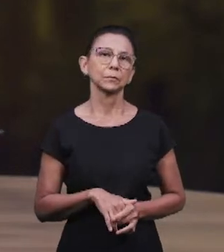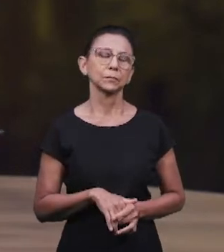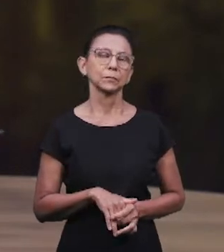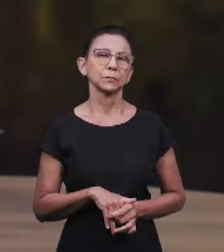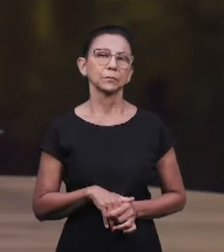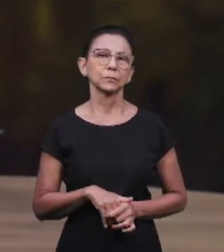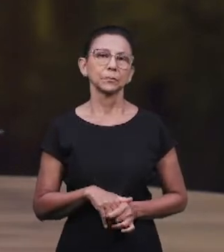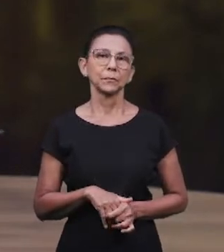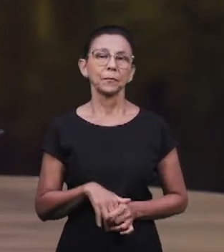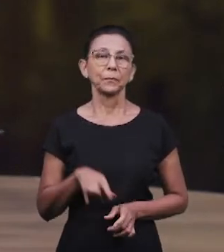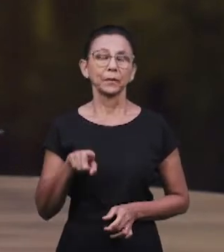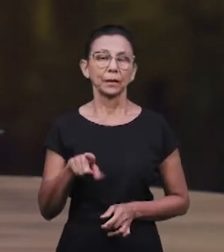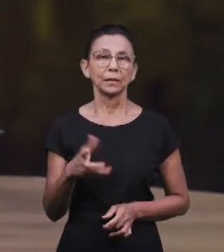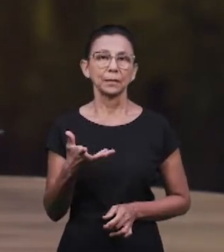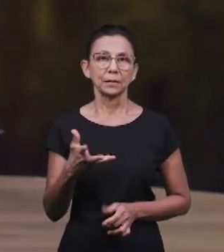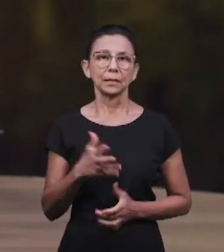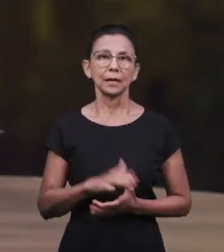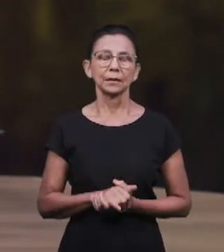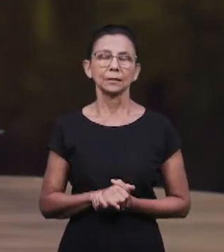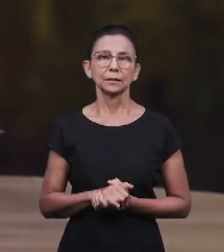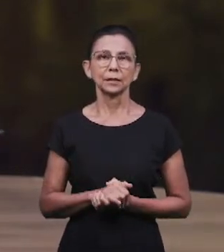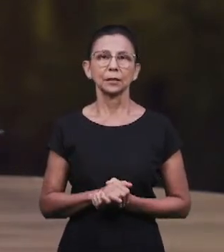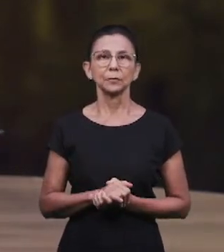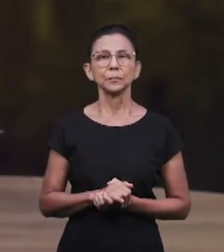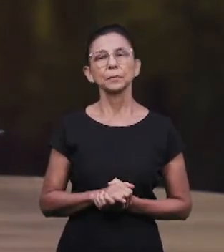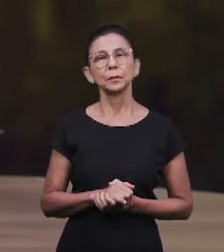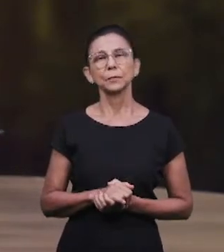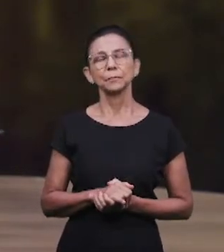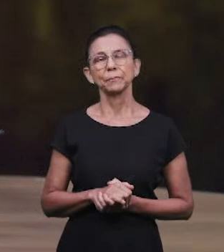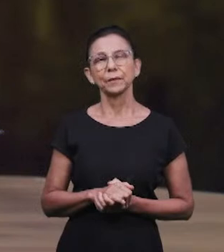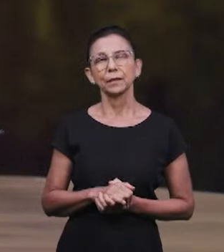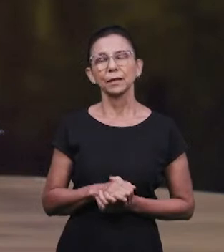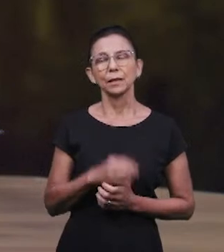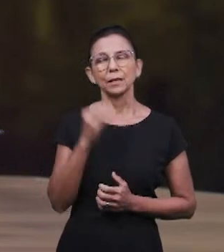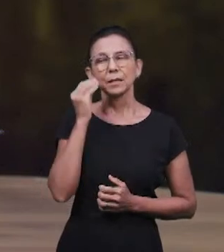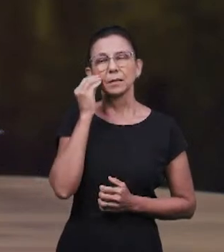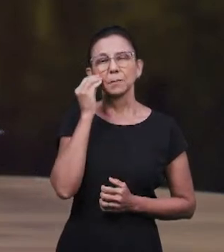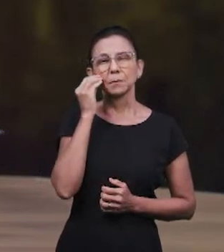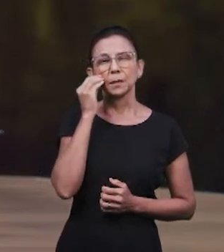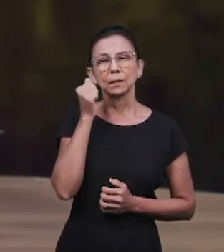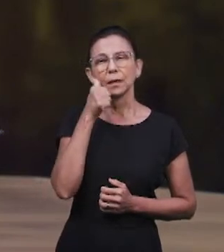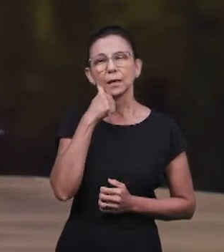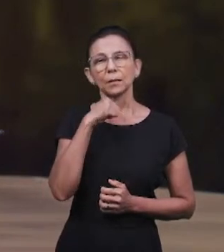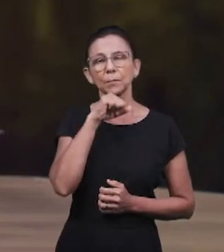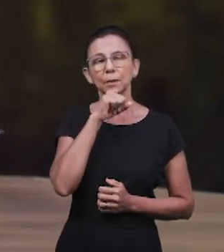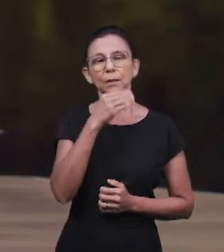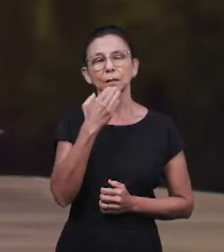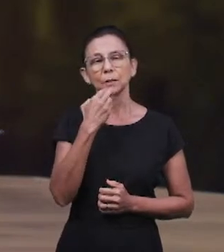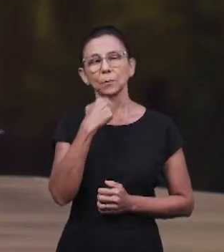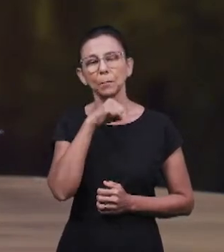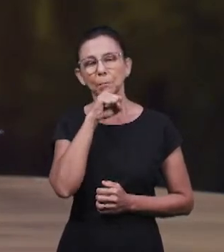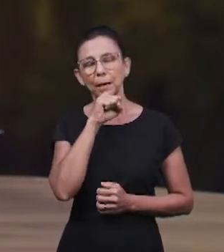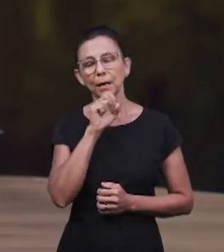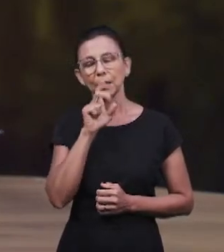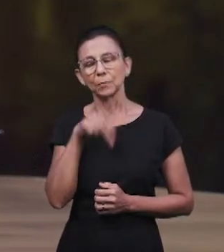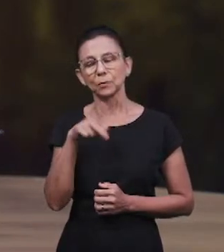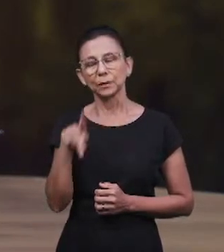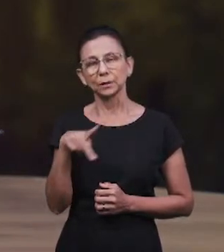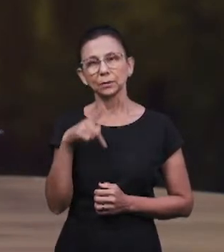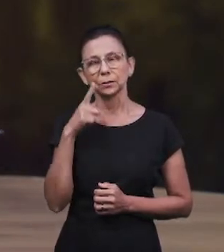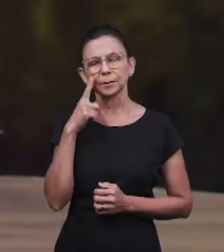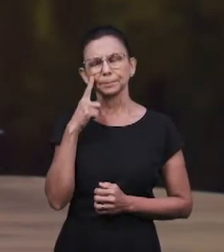desobediência nata neles. Eles querem sempre experimentar a mãe, experimentar o pai,